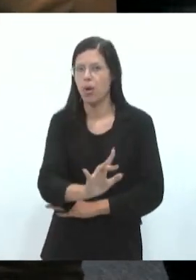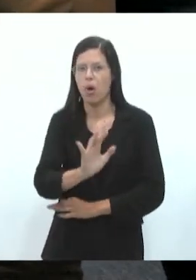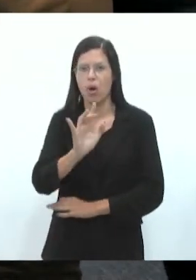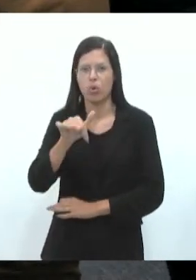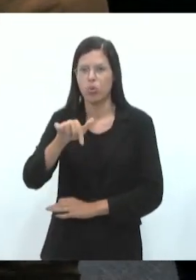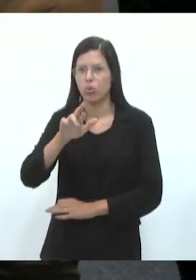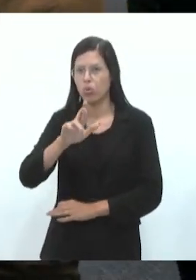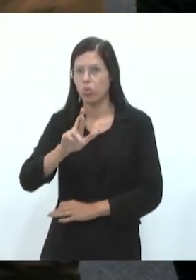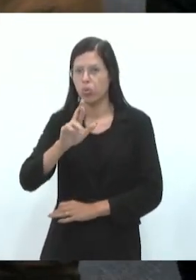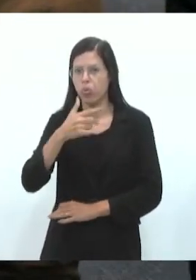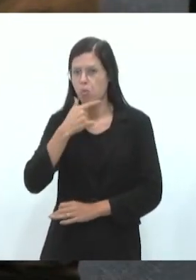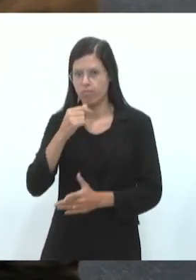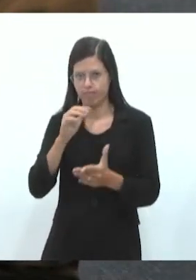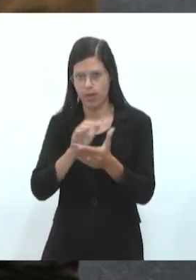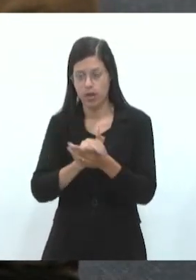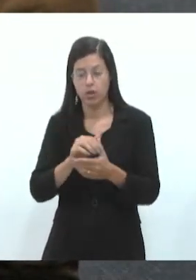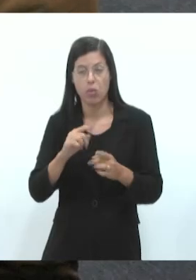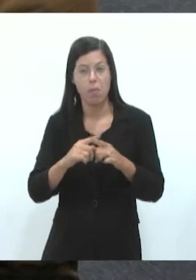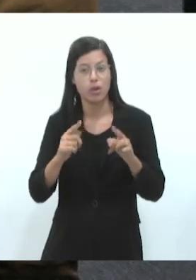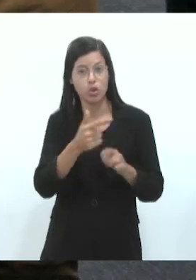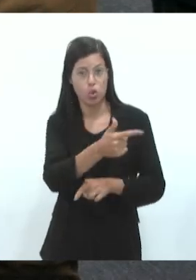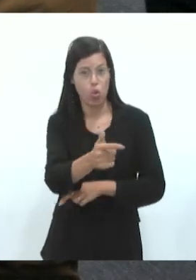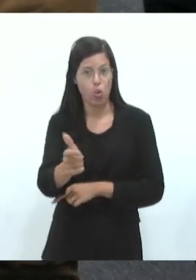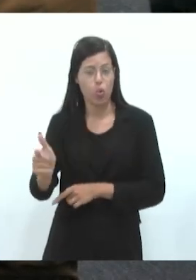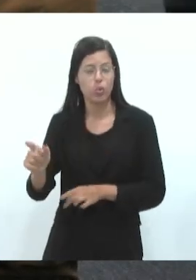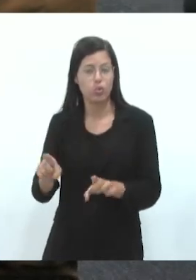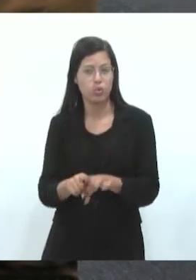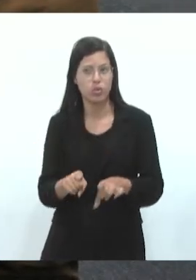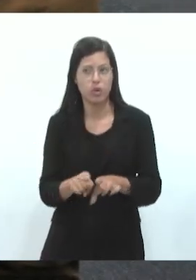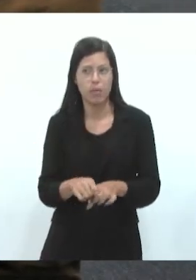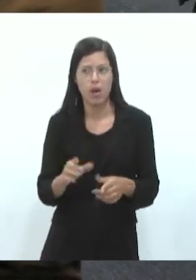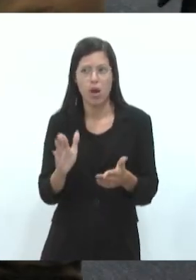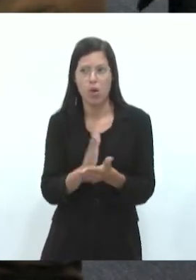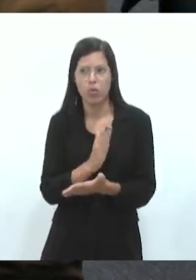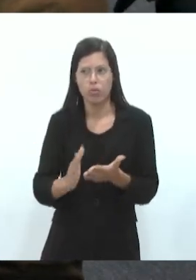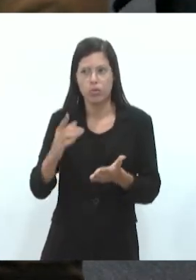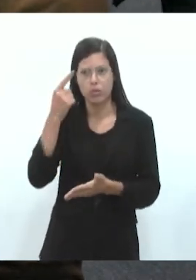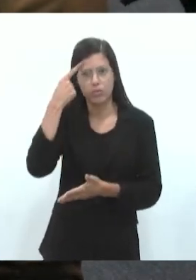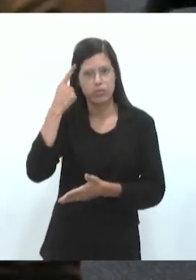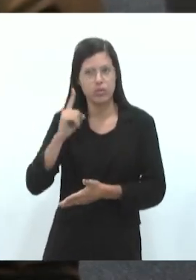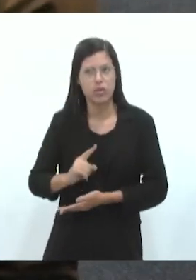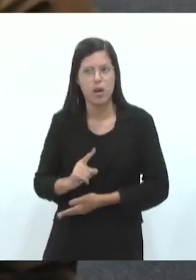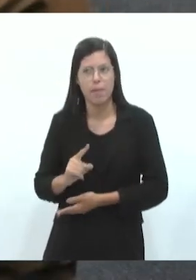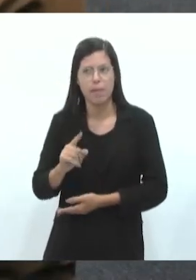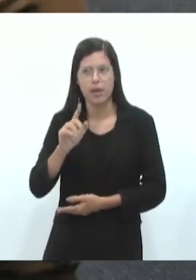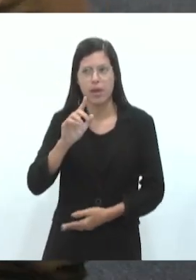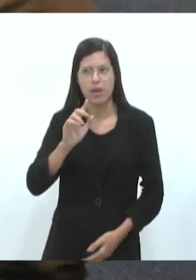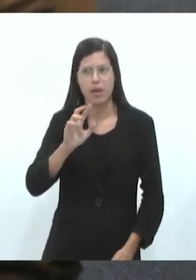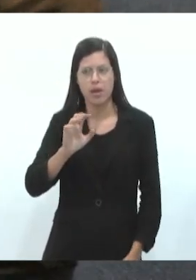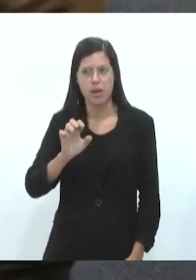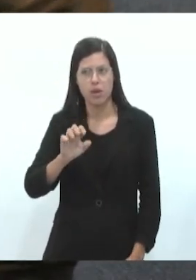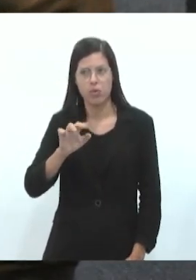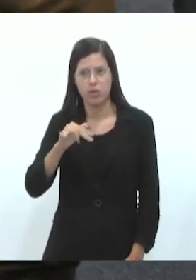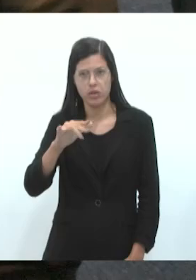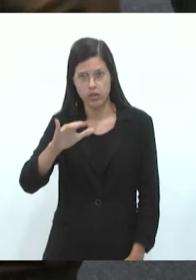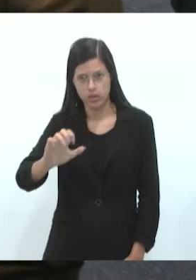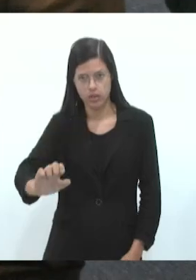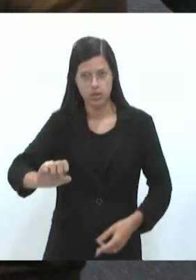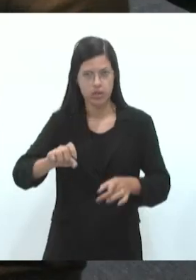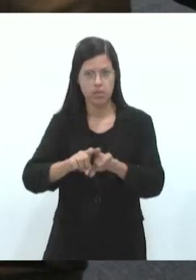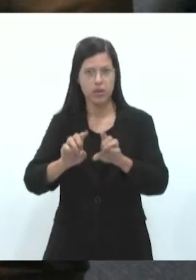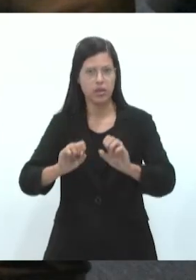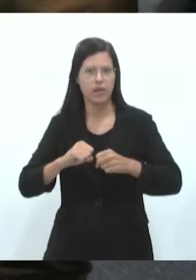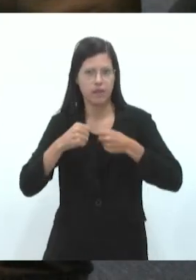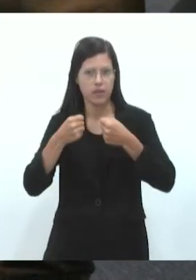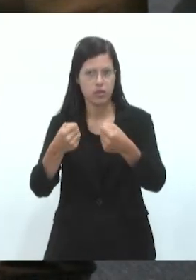Rubens Paiva, mas de muitos outros, né? O que talvez alguns não saibam é que Eunice também foi uma grande defensora